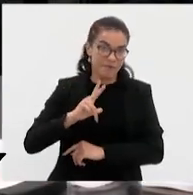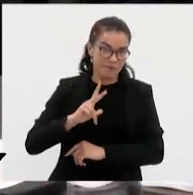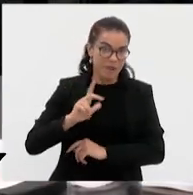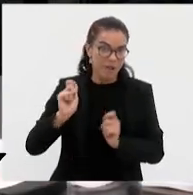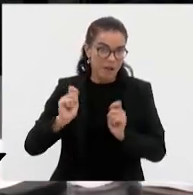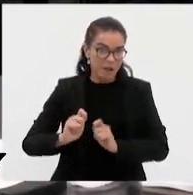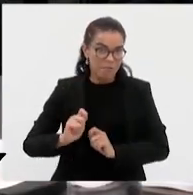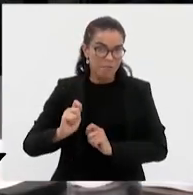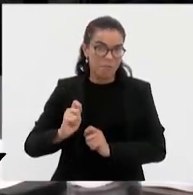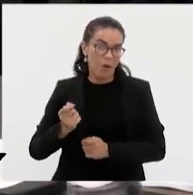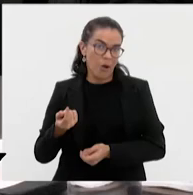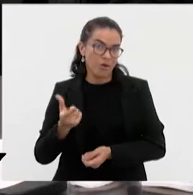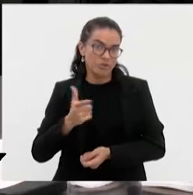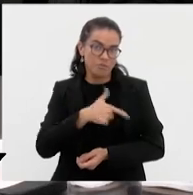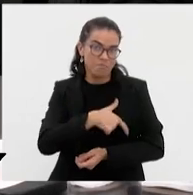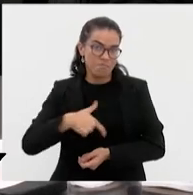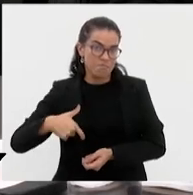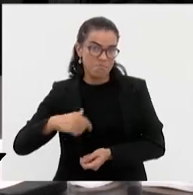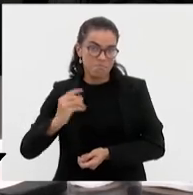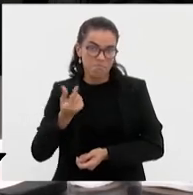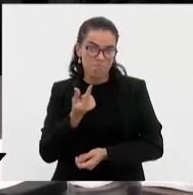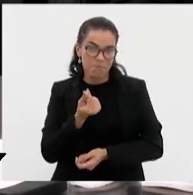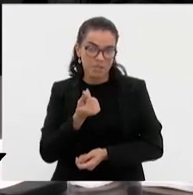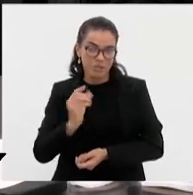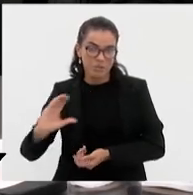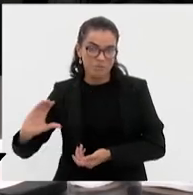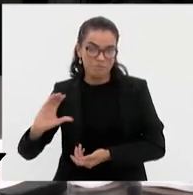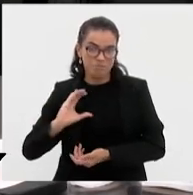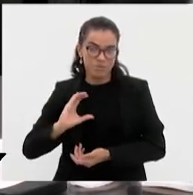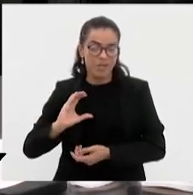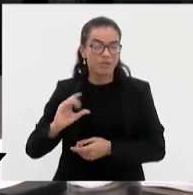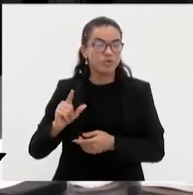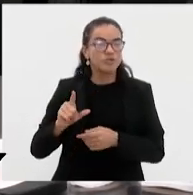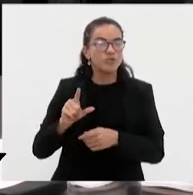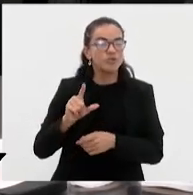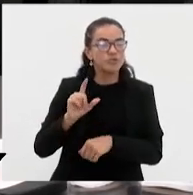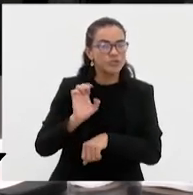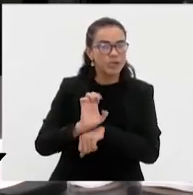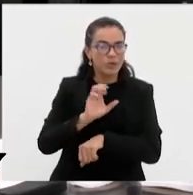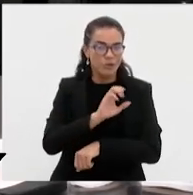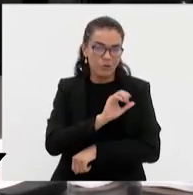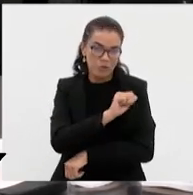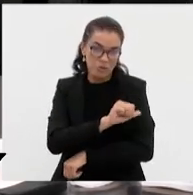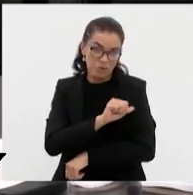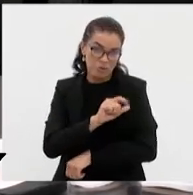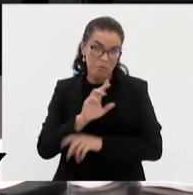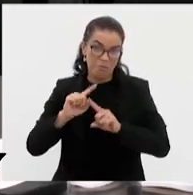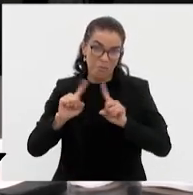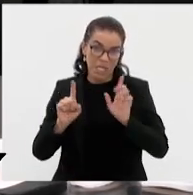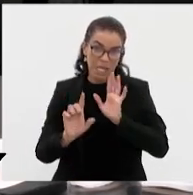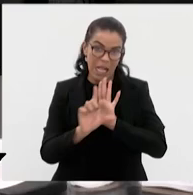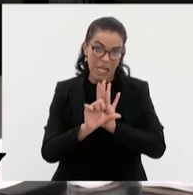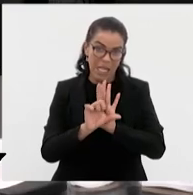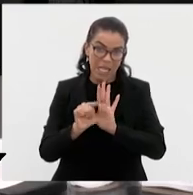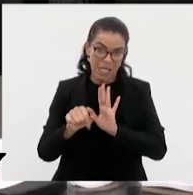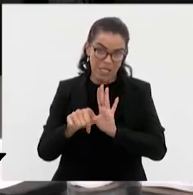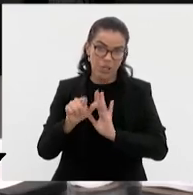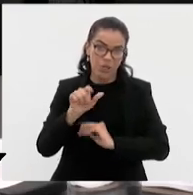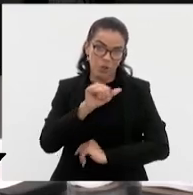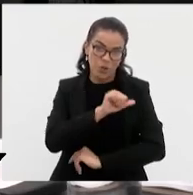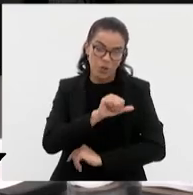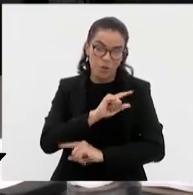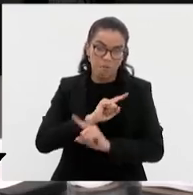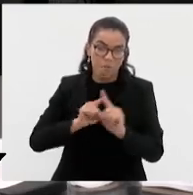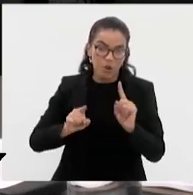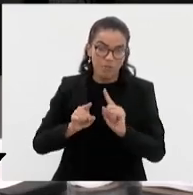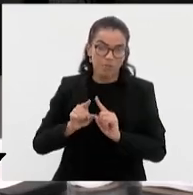vir a receber um patrocínio do Estado do Rio de Janeiro. E pela nossa legislação, ficaria vedada a